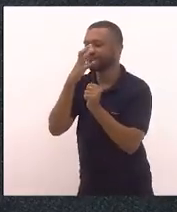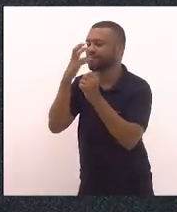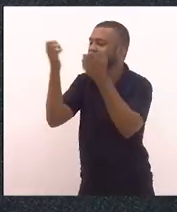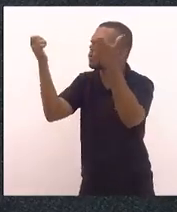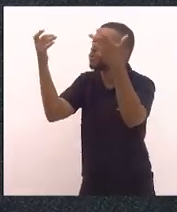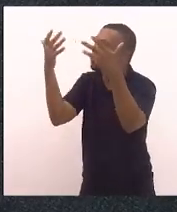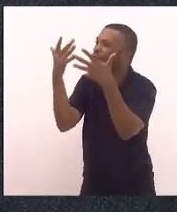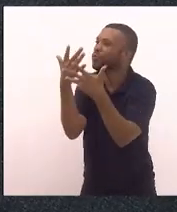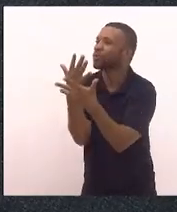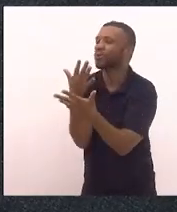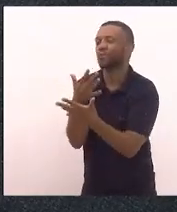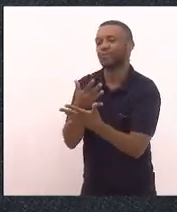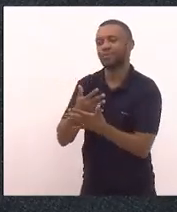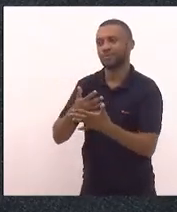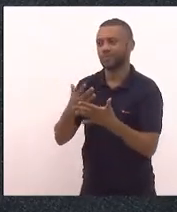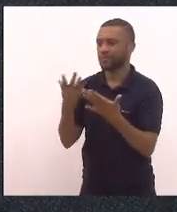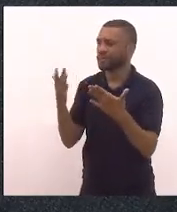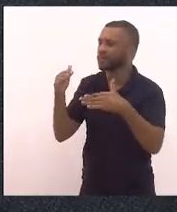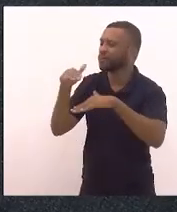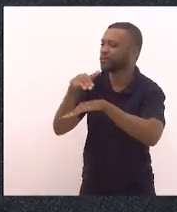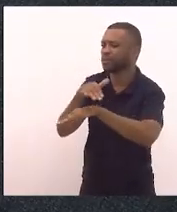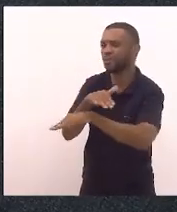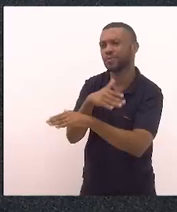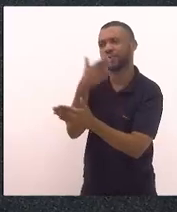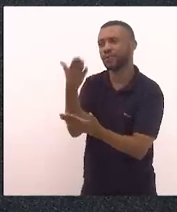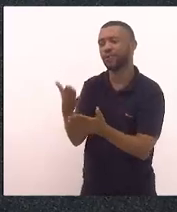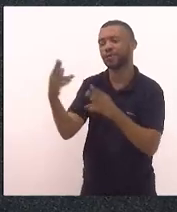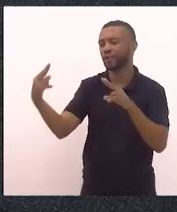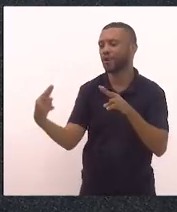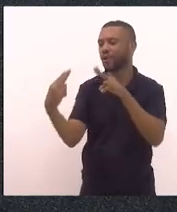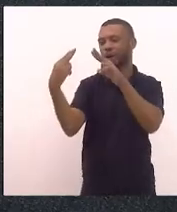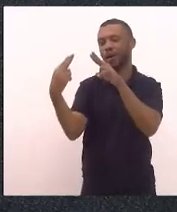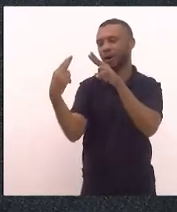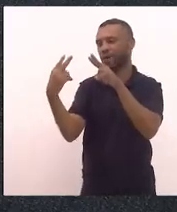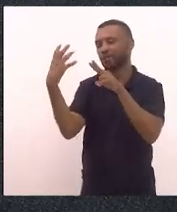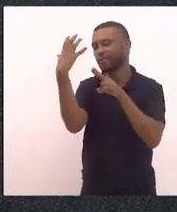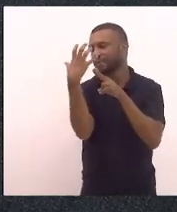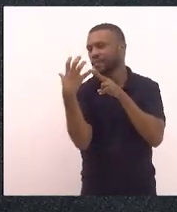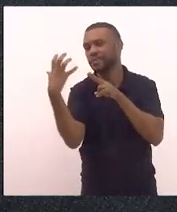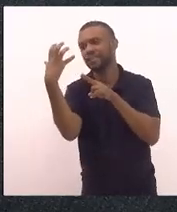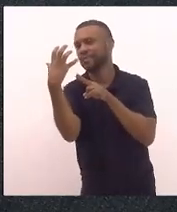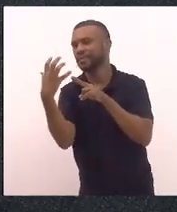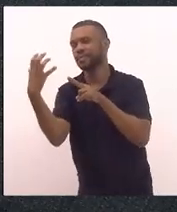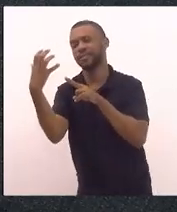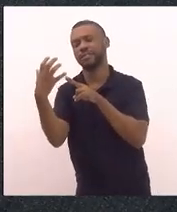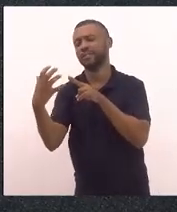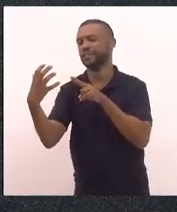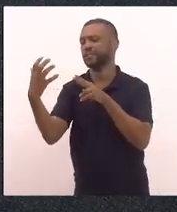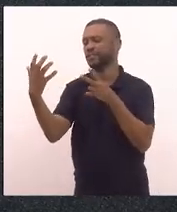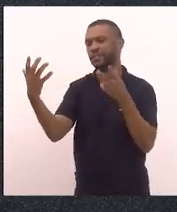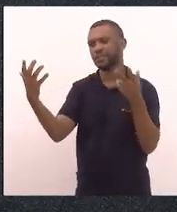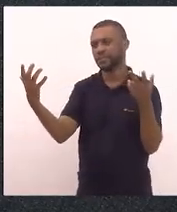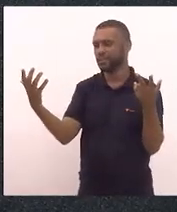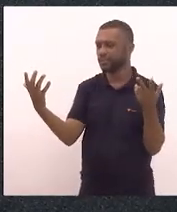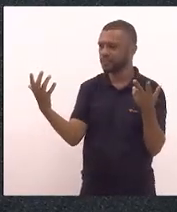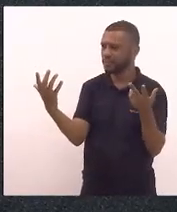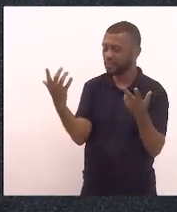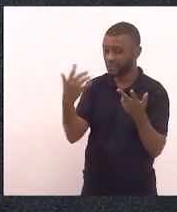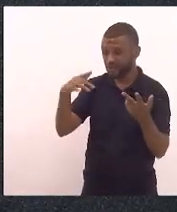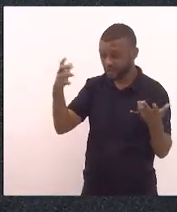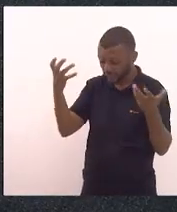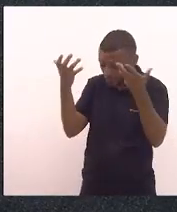pés. Sob os teus olhos tão cruéis. Se tu não